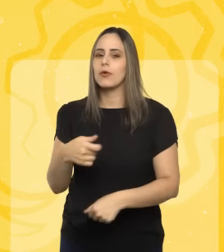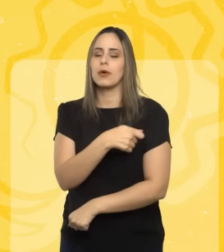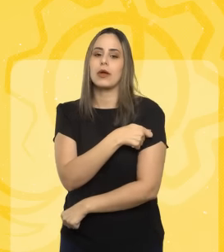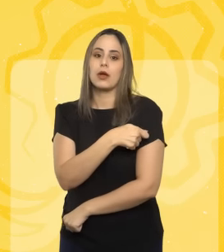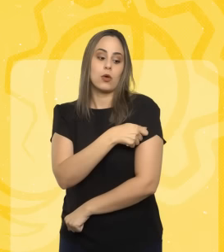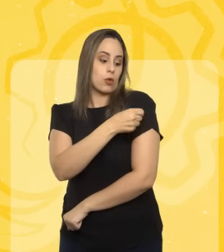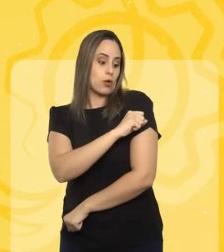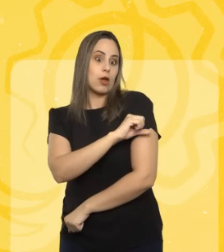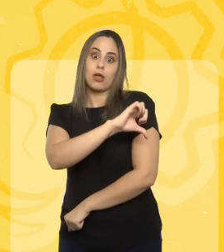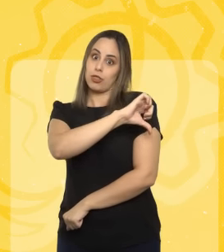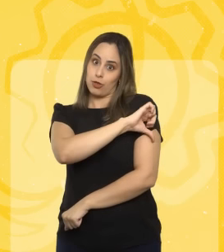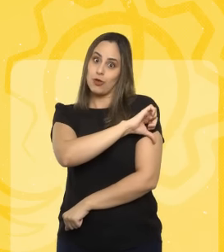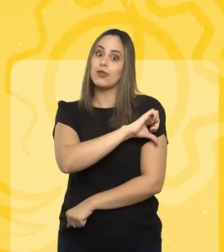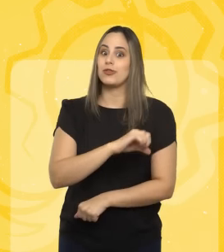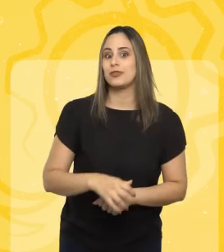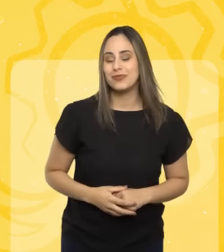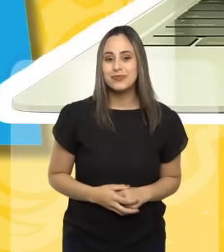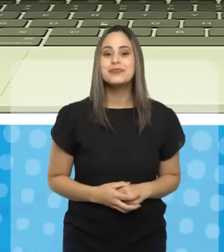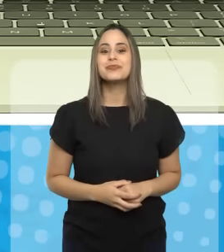8º ao 9º ano.